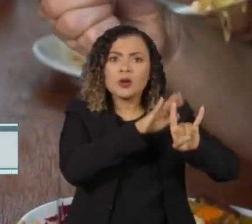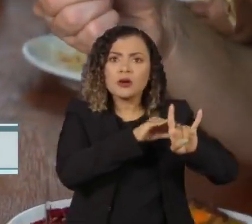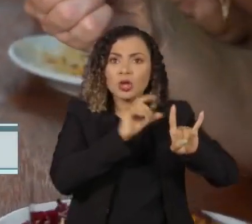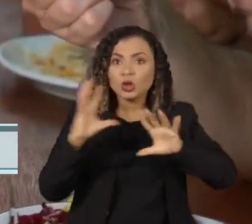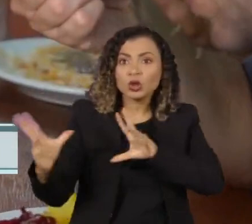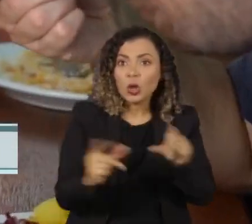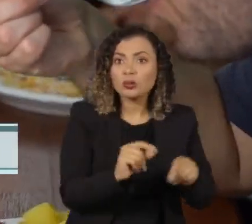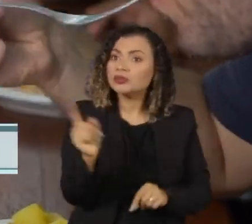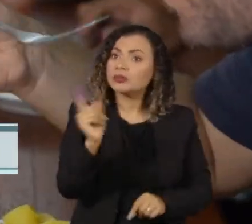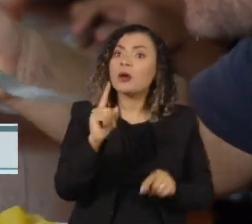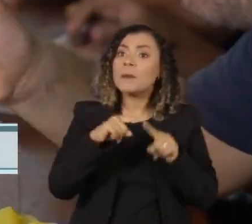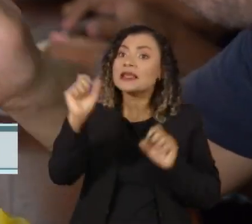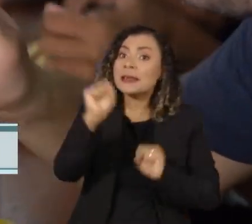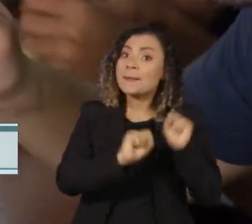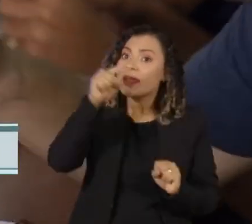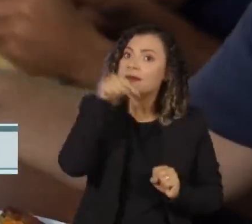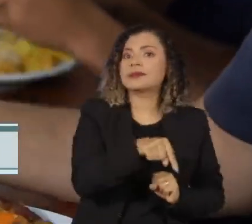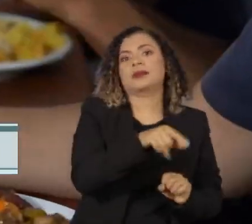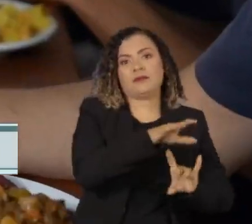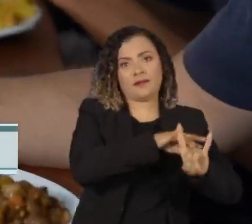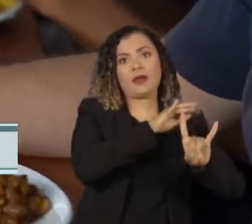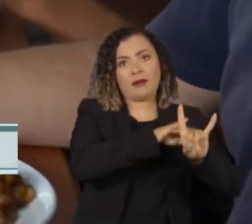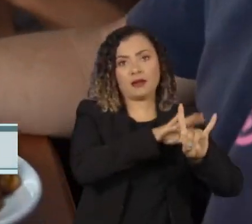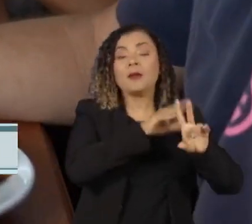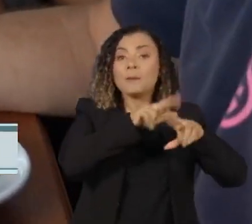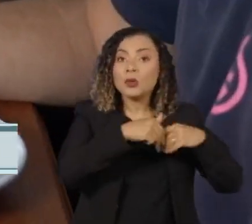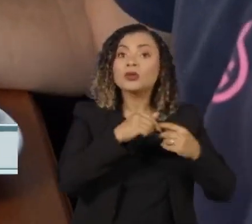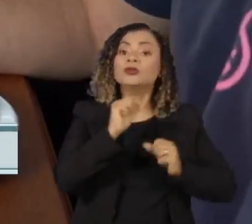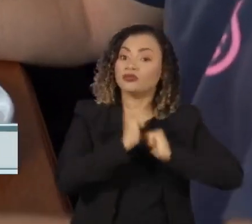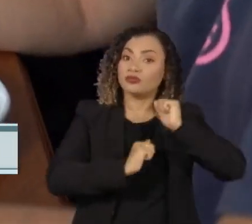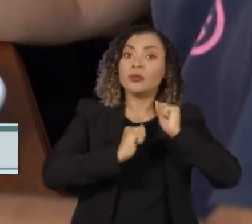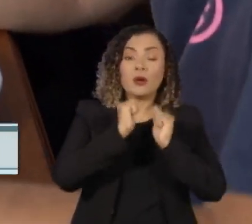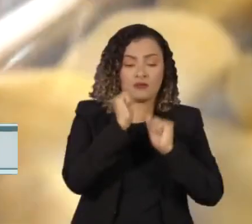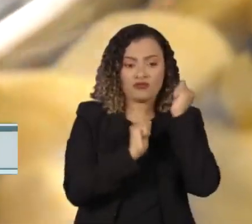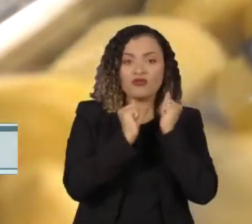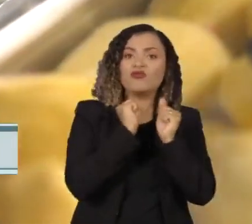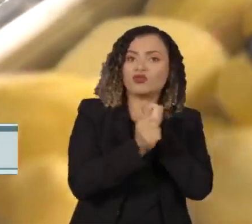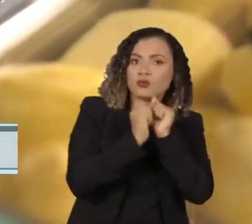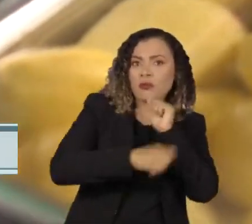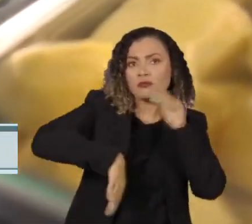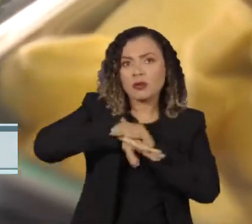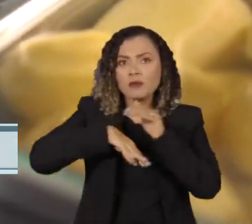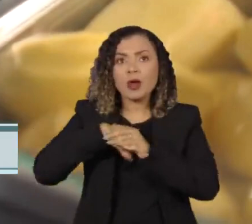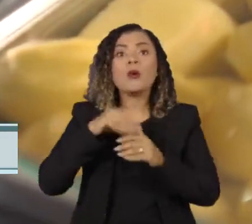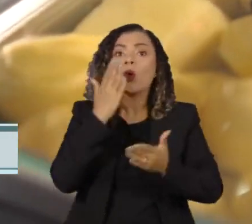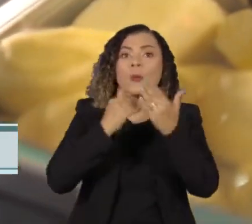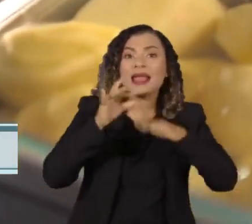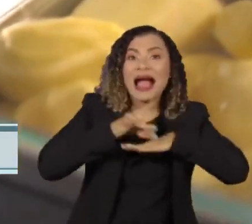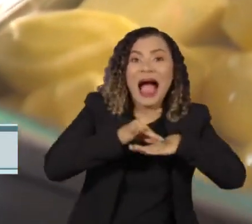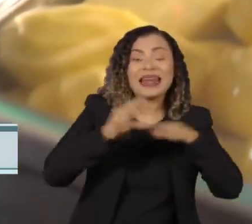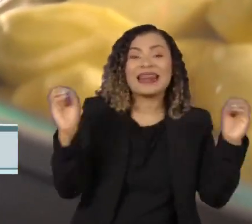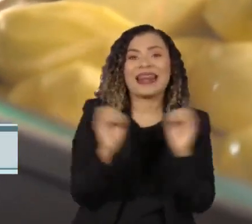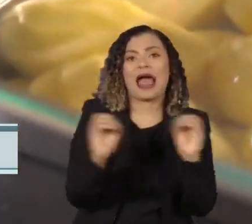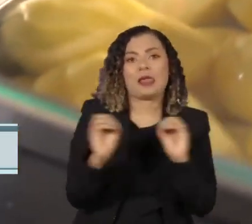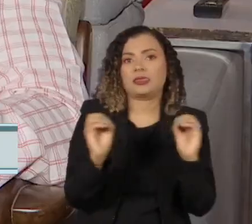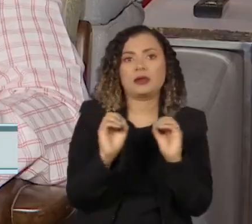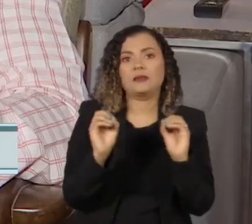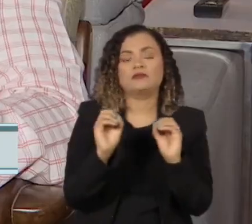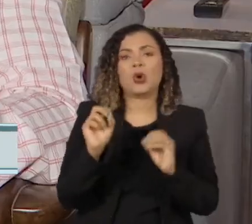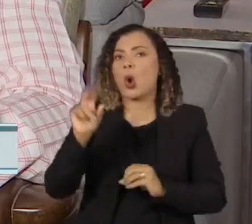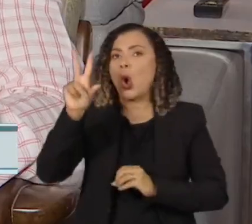veganos, mas a empresa é. E enquanto os jogadores estão lá, não se alimentam com nada de origem